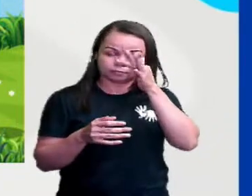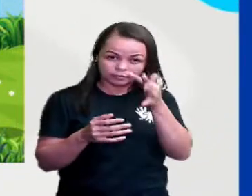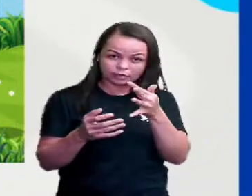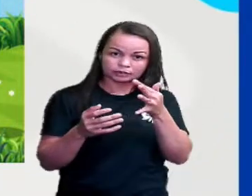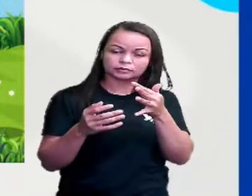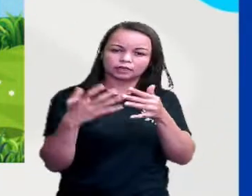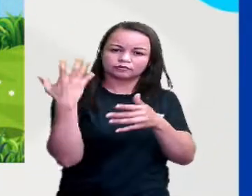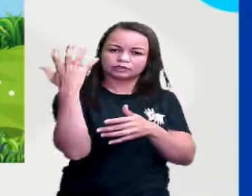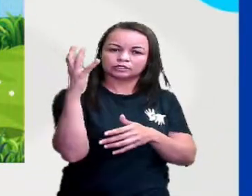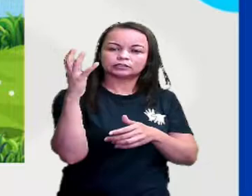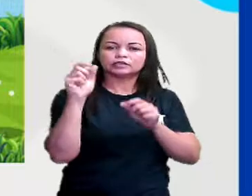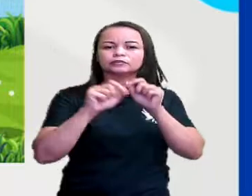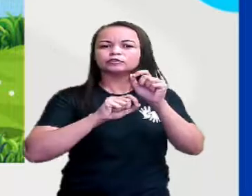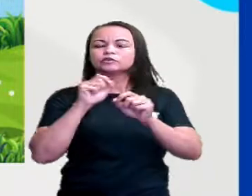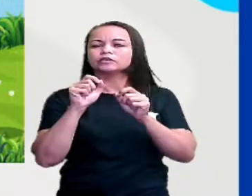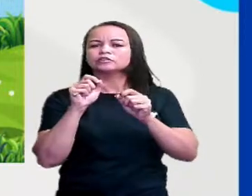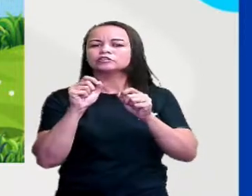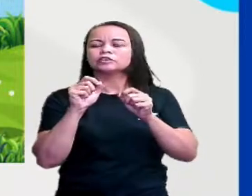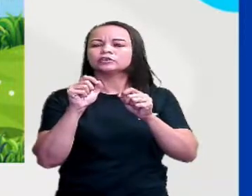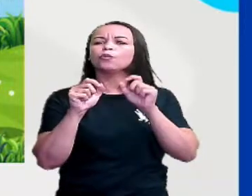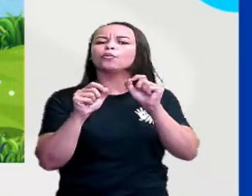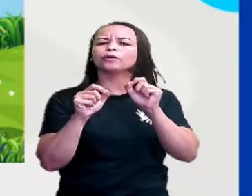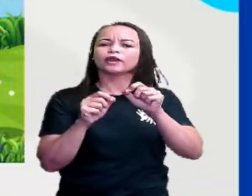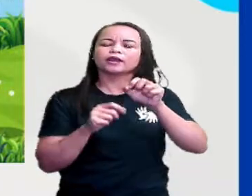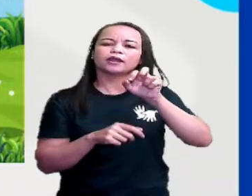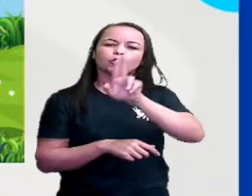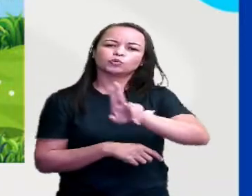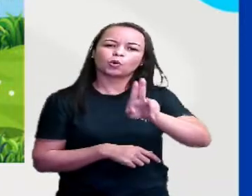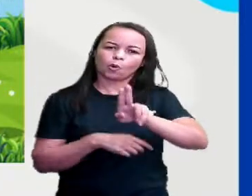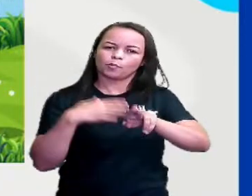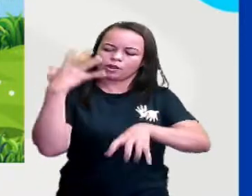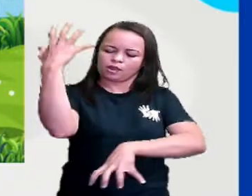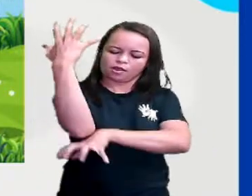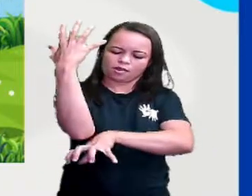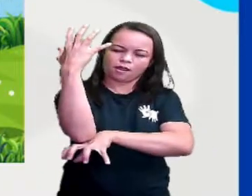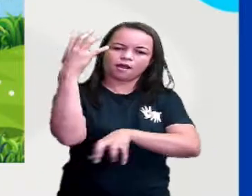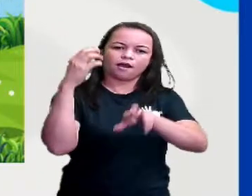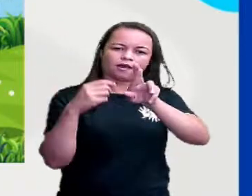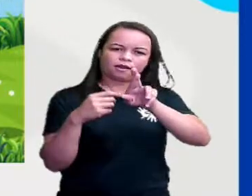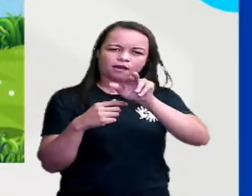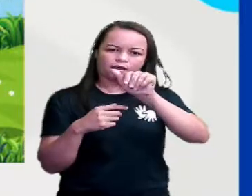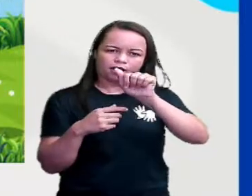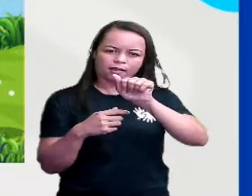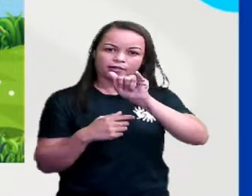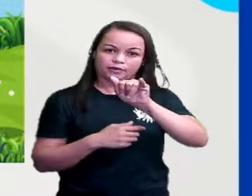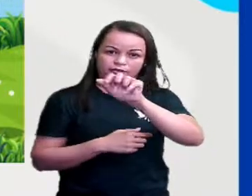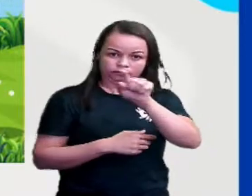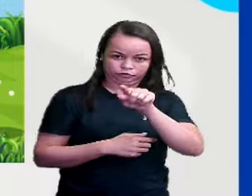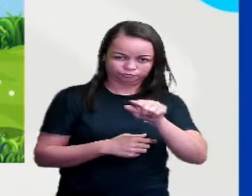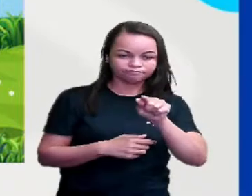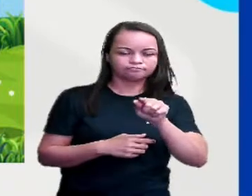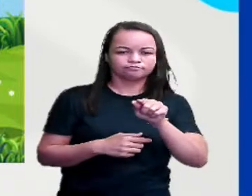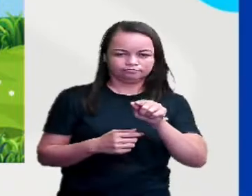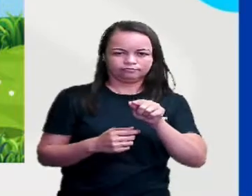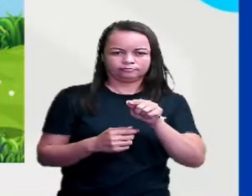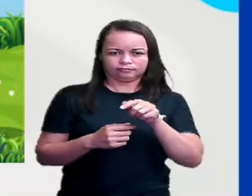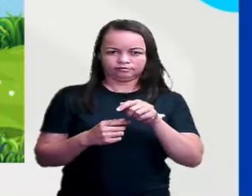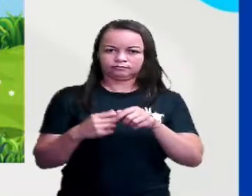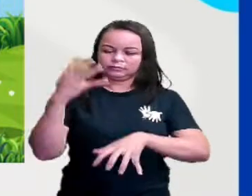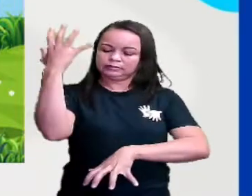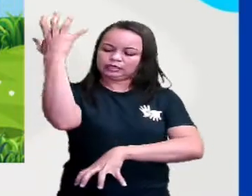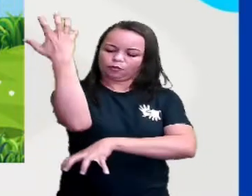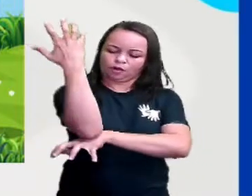solo através de uma estrutura que nós chamamos de raízes, tá certo? Portanto, a raiz dessas plantas, das